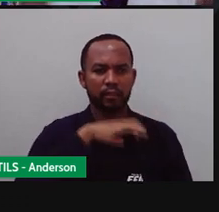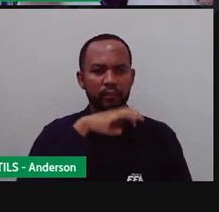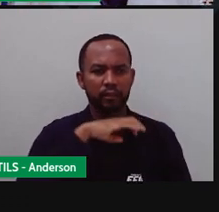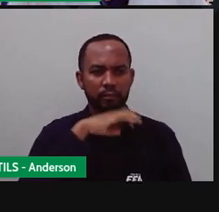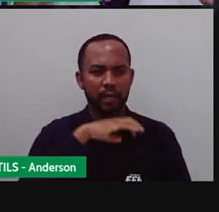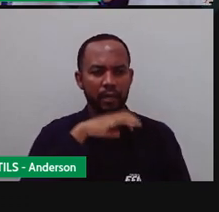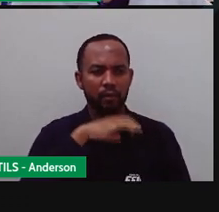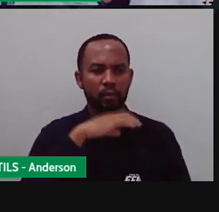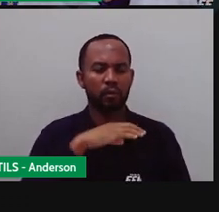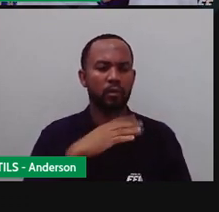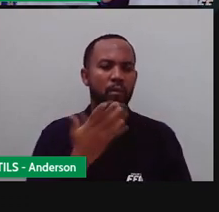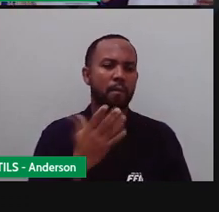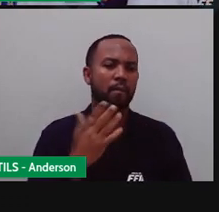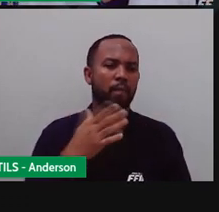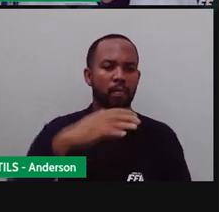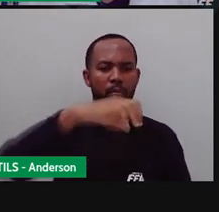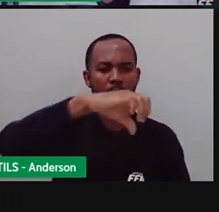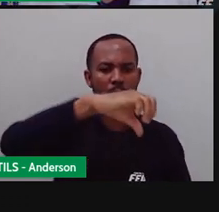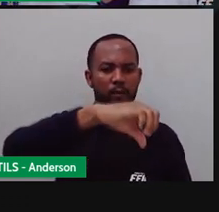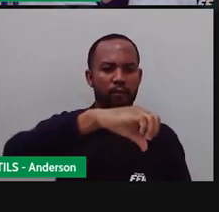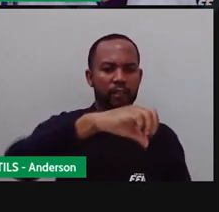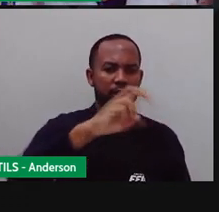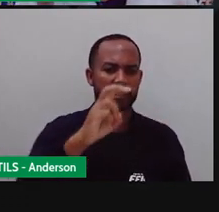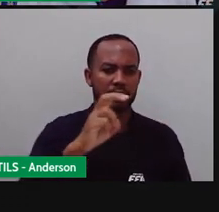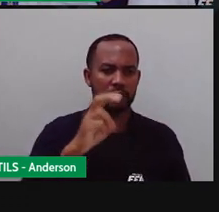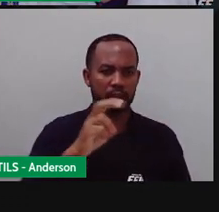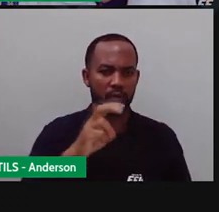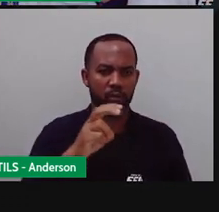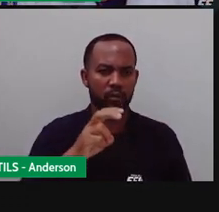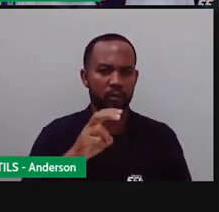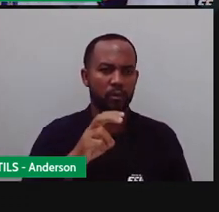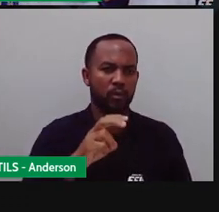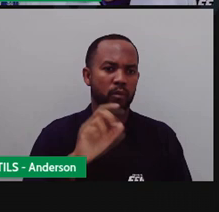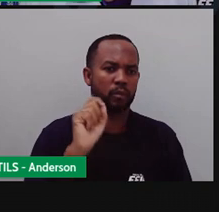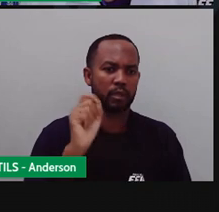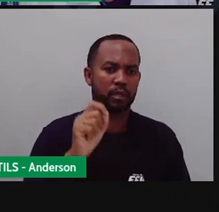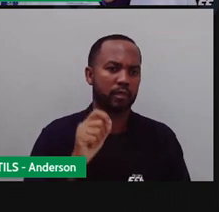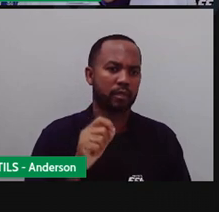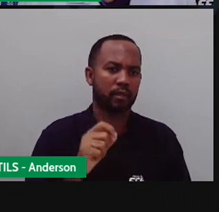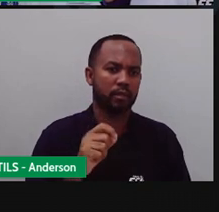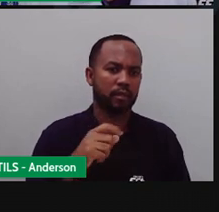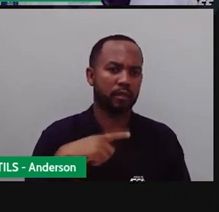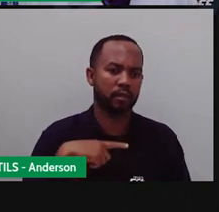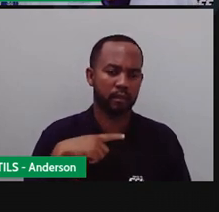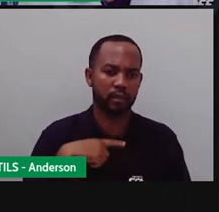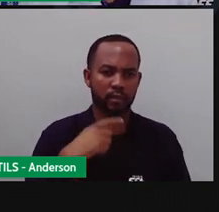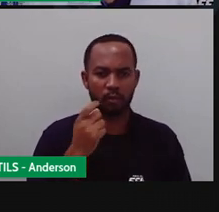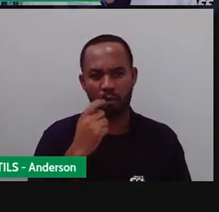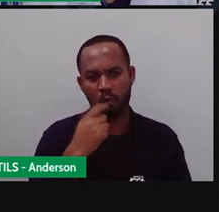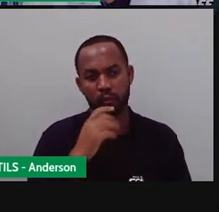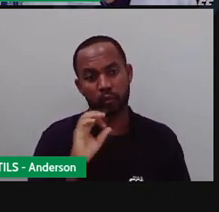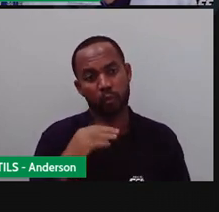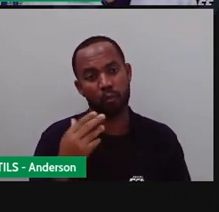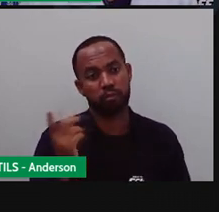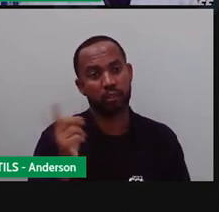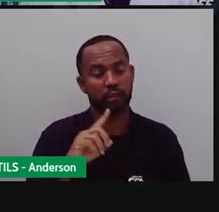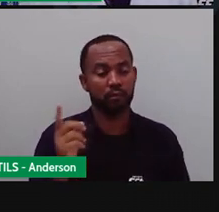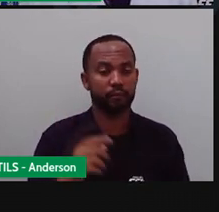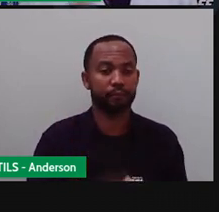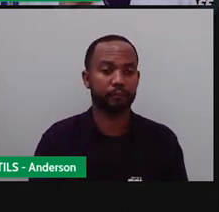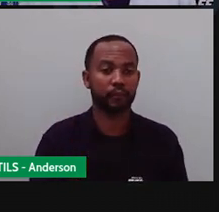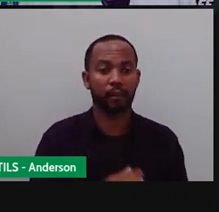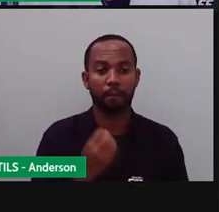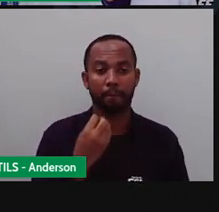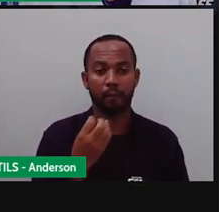animais, 95 deles, 95, são invertebrados. Coisa pra caramba, não é isso?